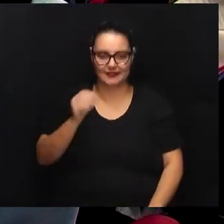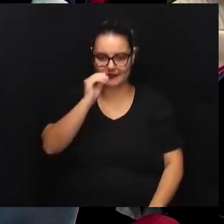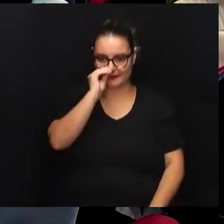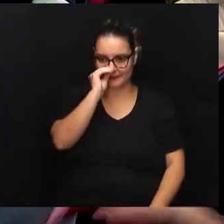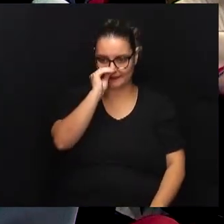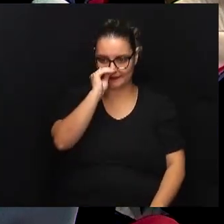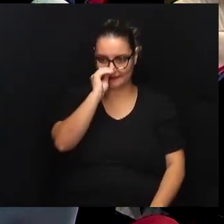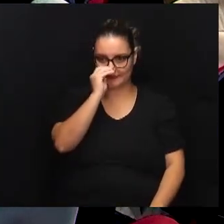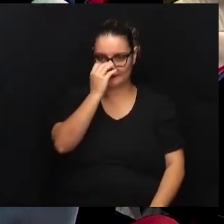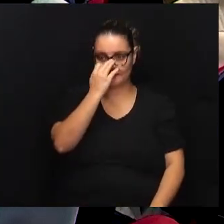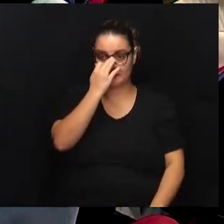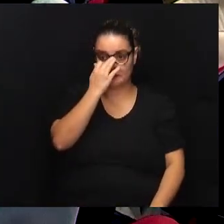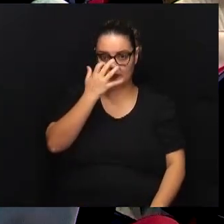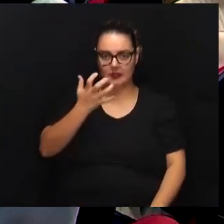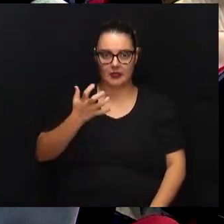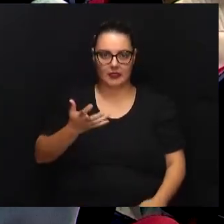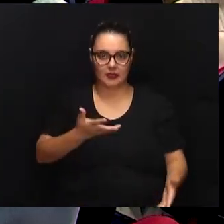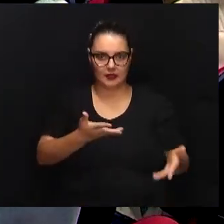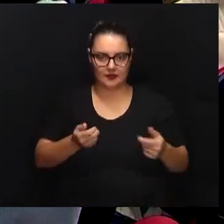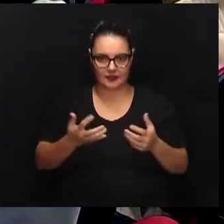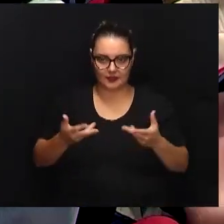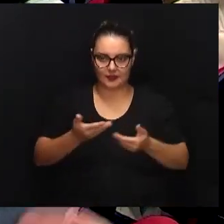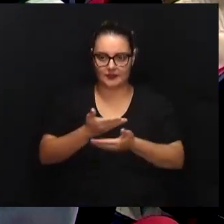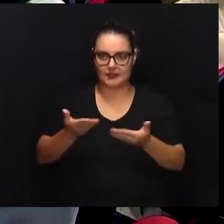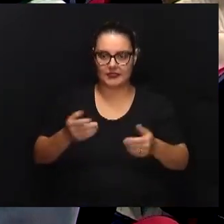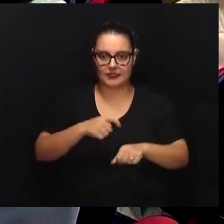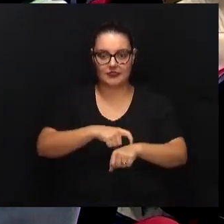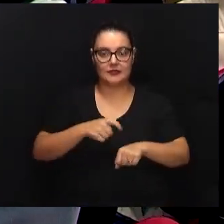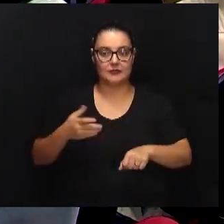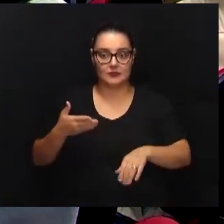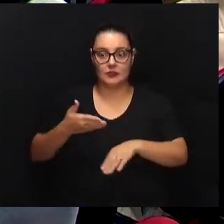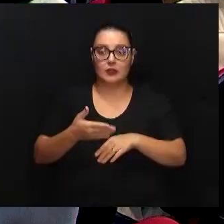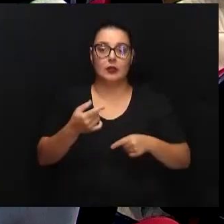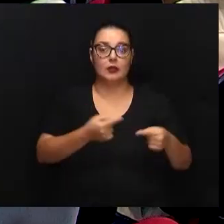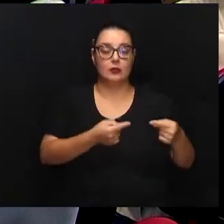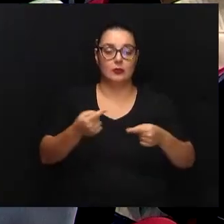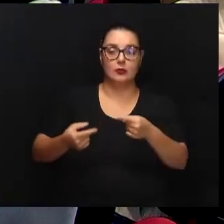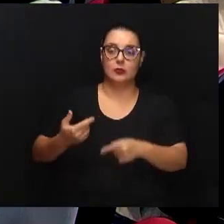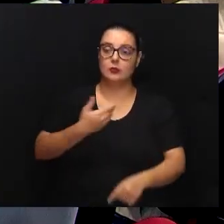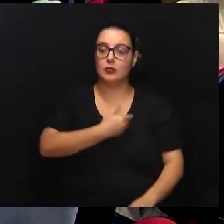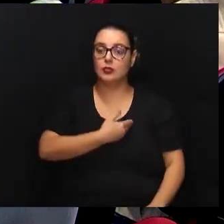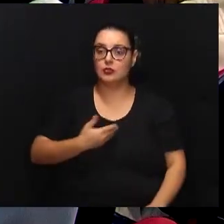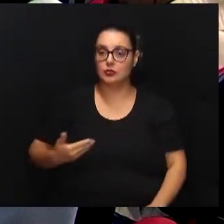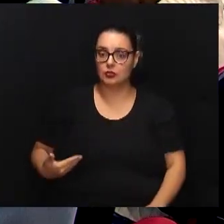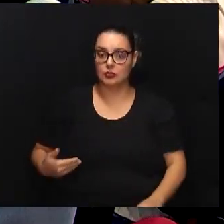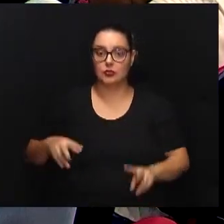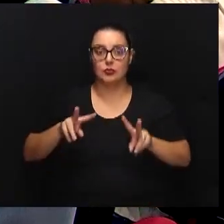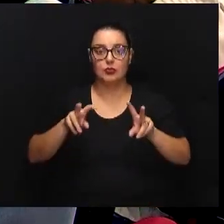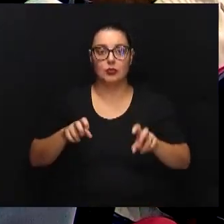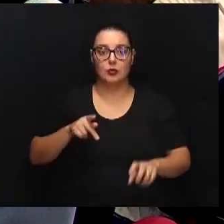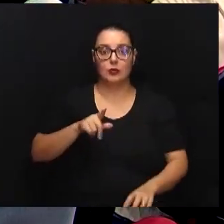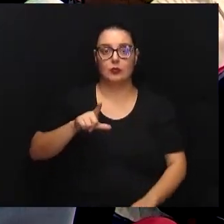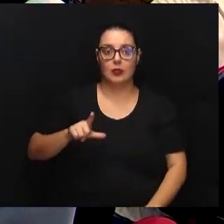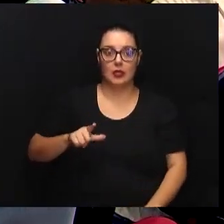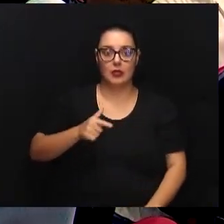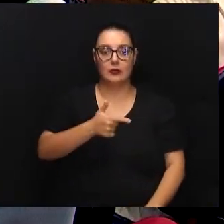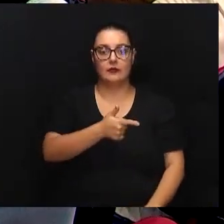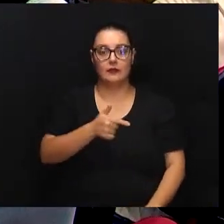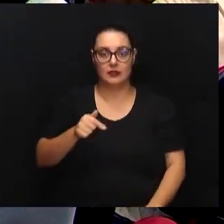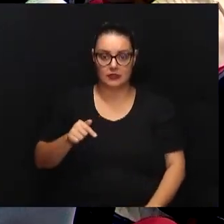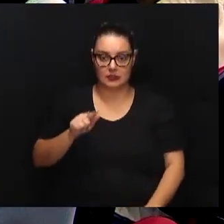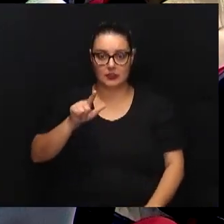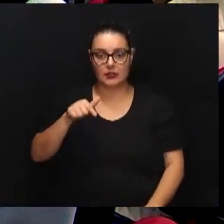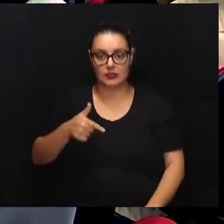Gosto assim, gente. Eu gostaria de convidar todos vocês a participarem desse momento, que é um debate público